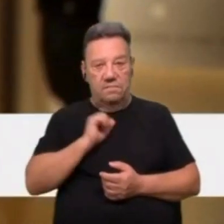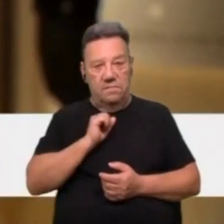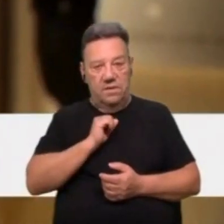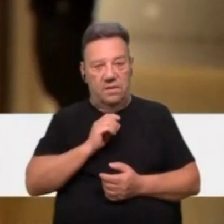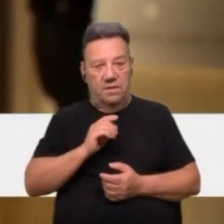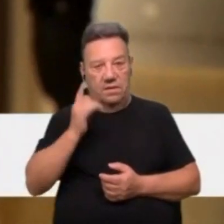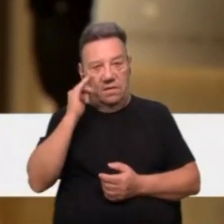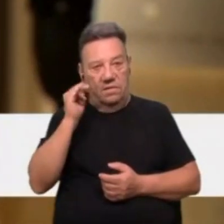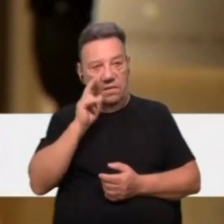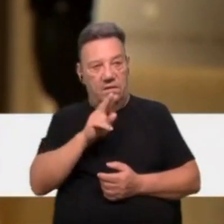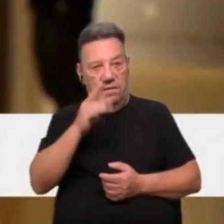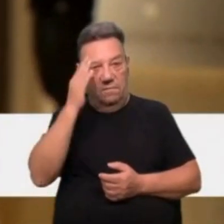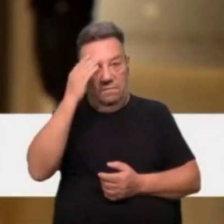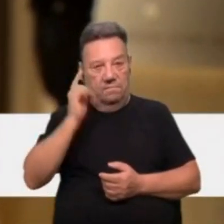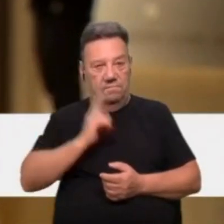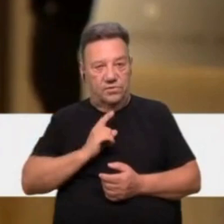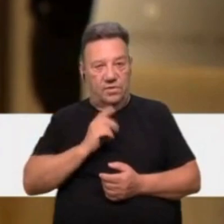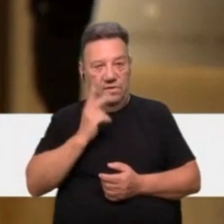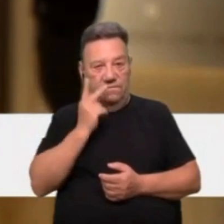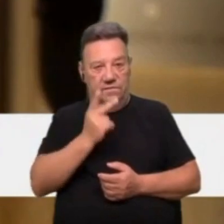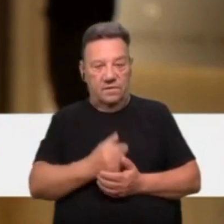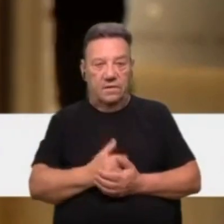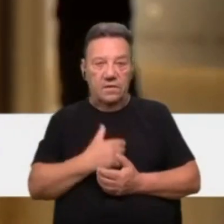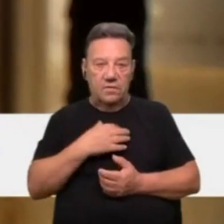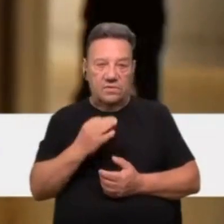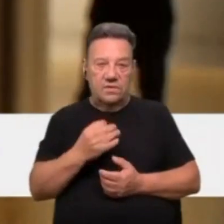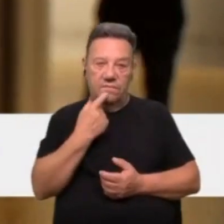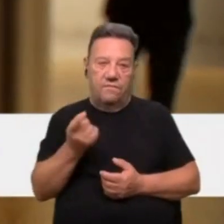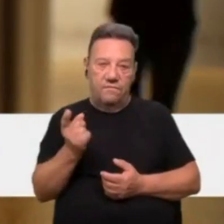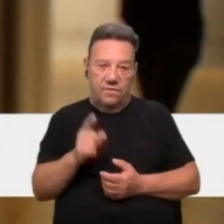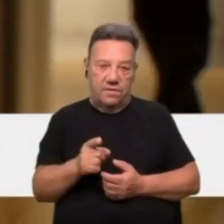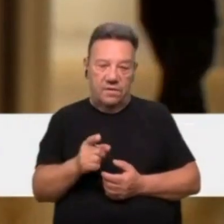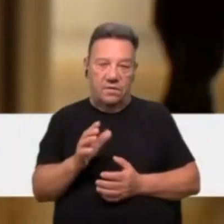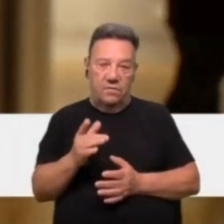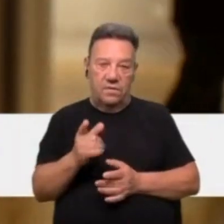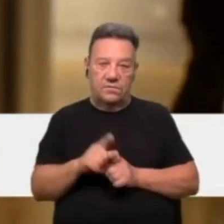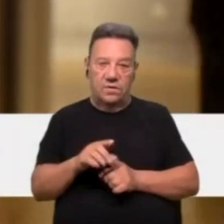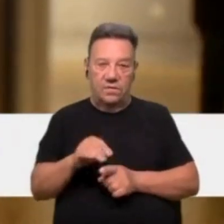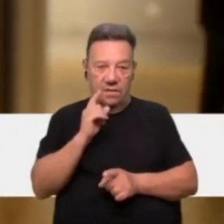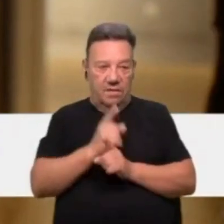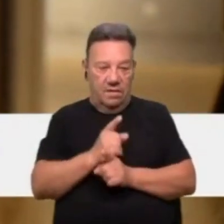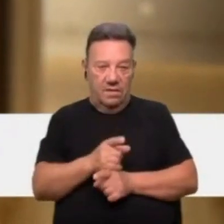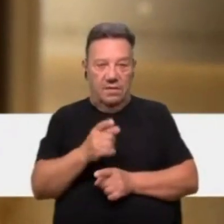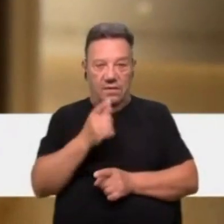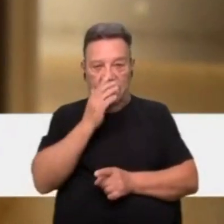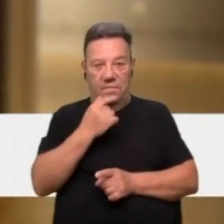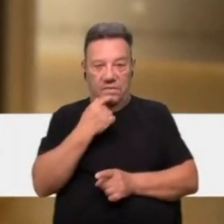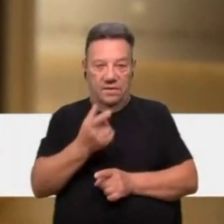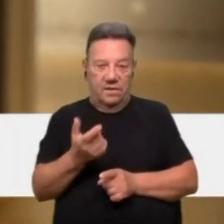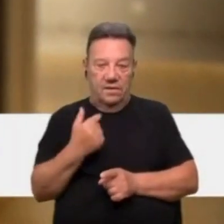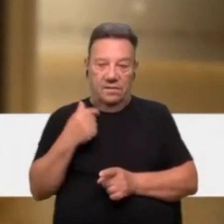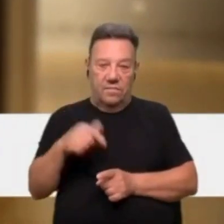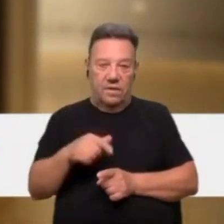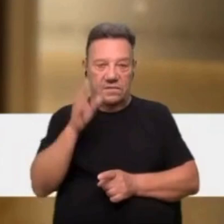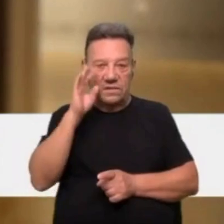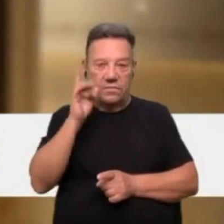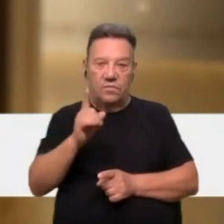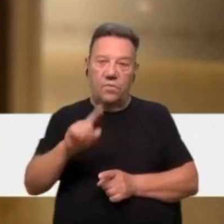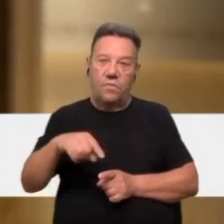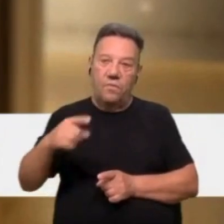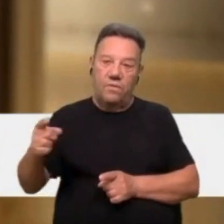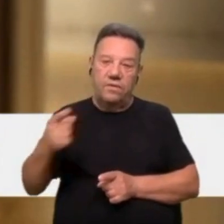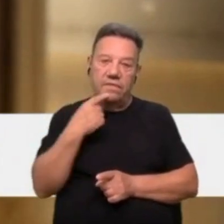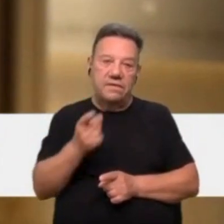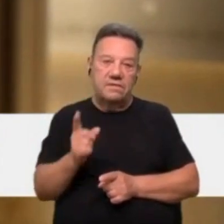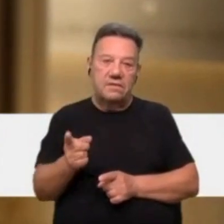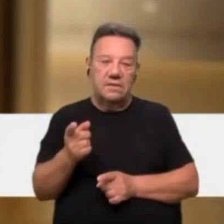minhas ideias pessoais sobre a visita. Eu gosto sempre de voltar quase ao local do crime, como eu costumo dizer, para saber o que é que os outros têm